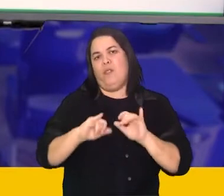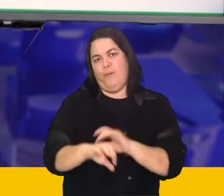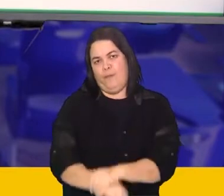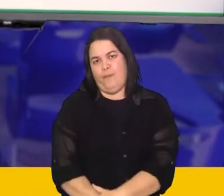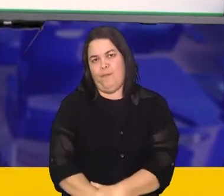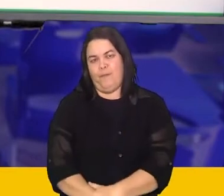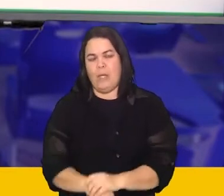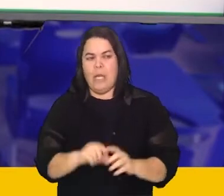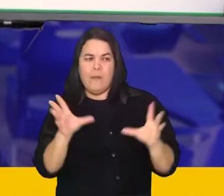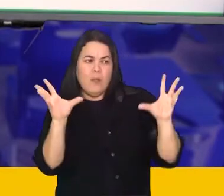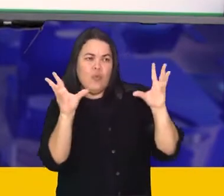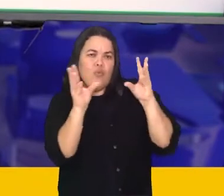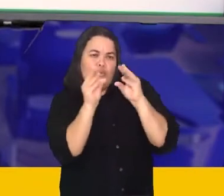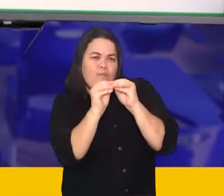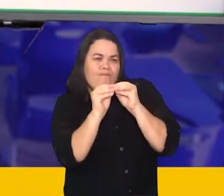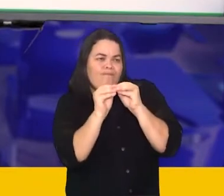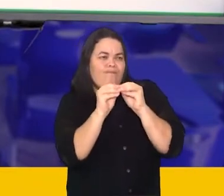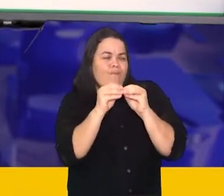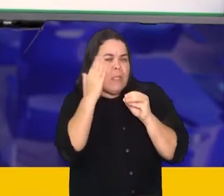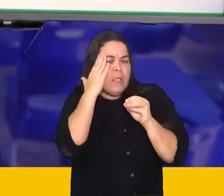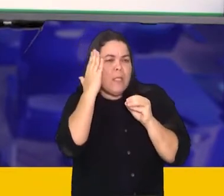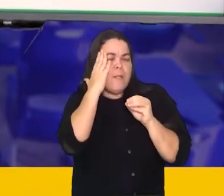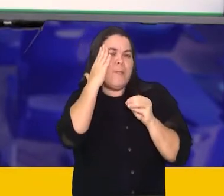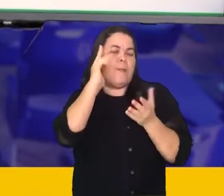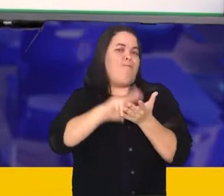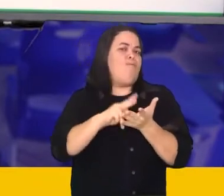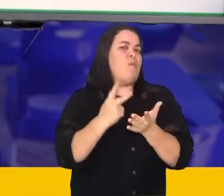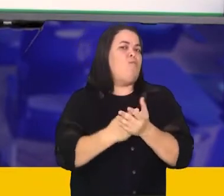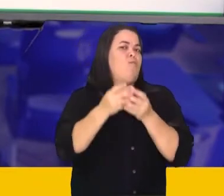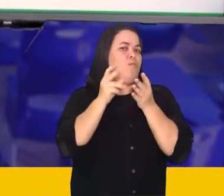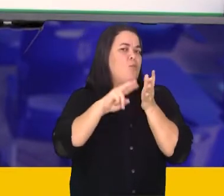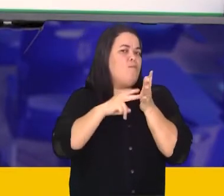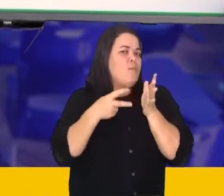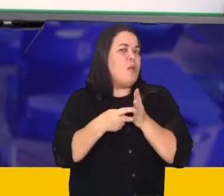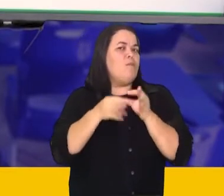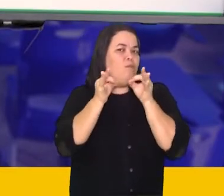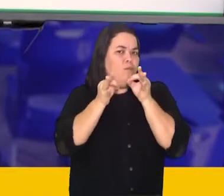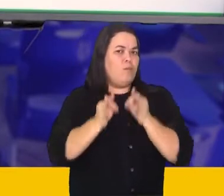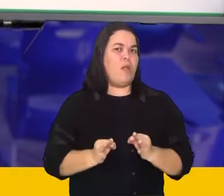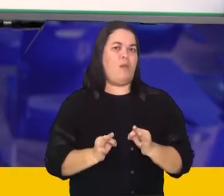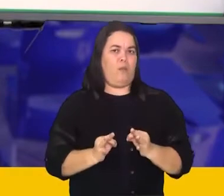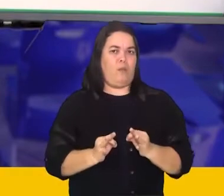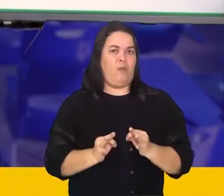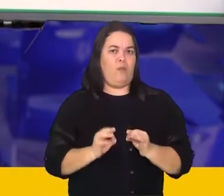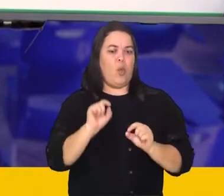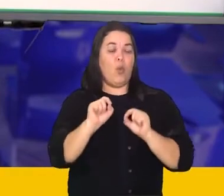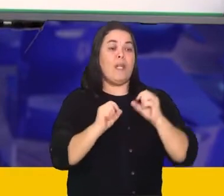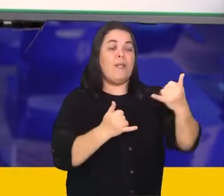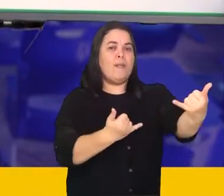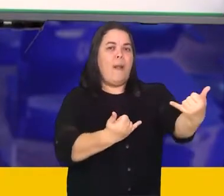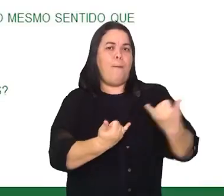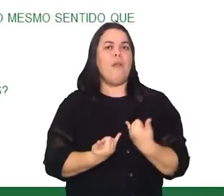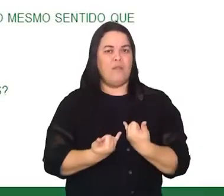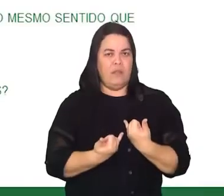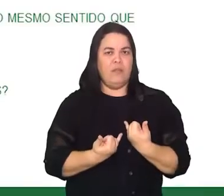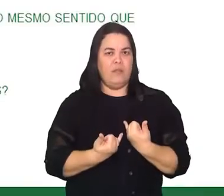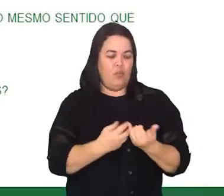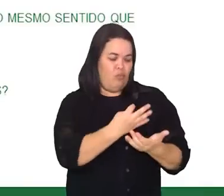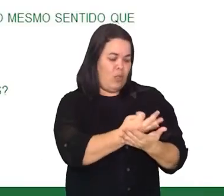possamos juntar as duas e ter uma interpretação acertada daquilo que nos é proposto com o texto, ok? Vejam